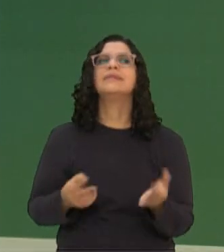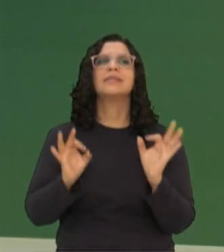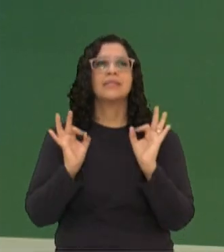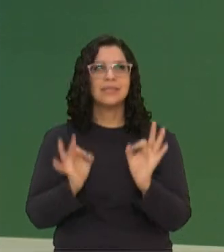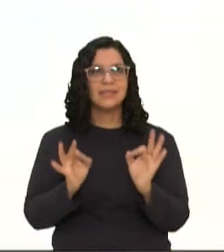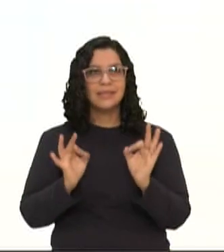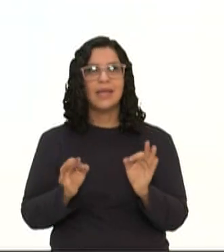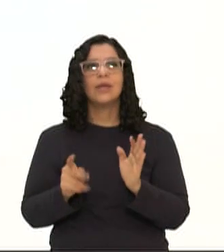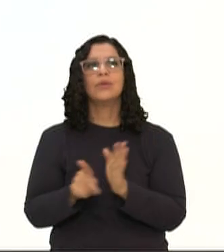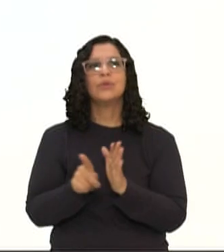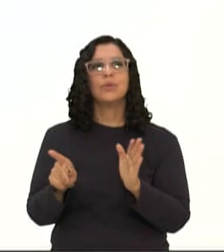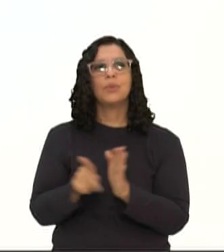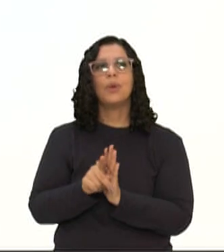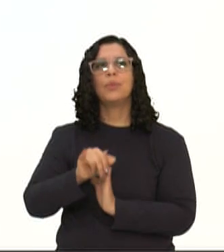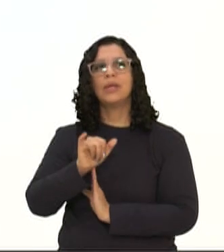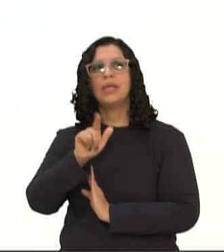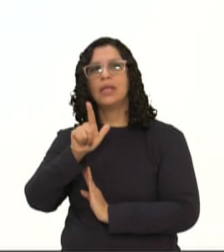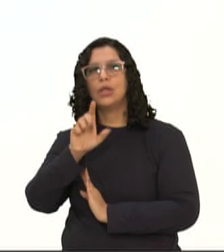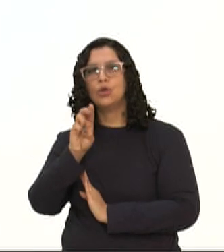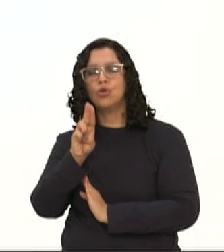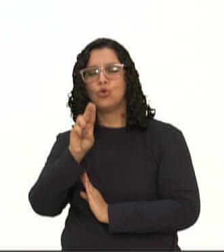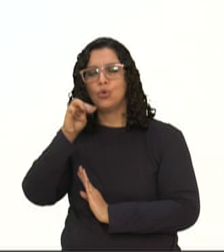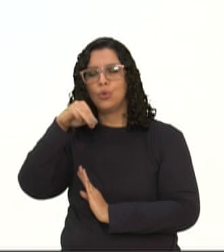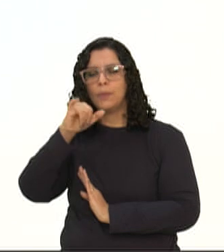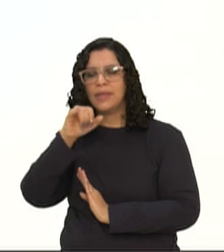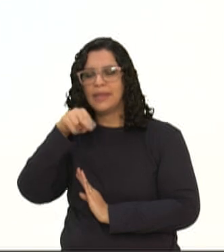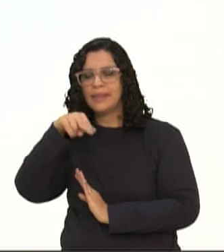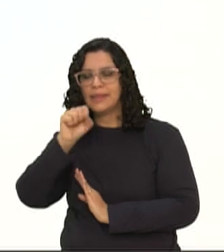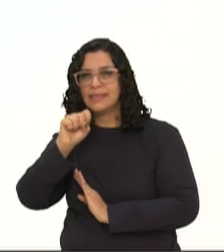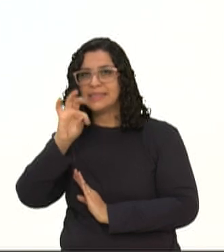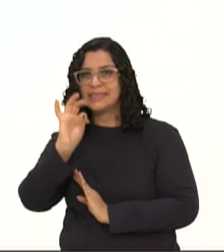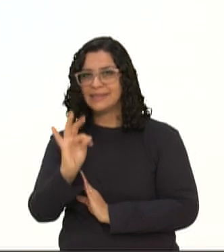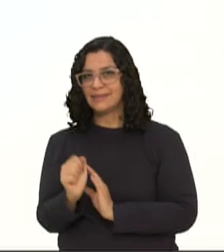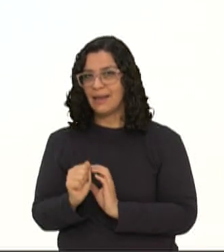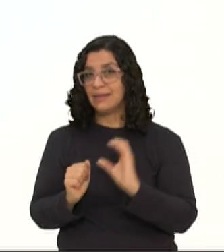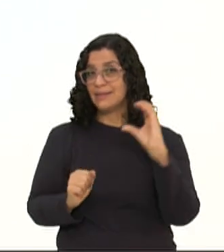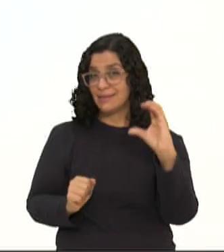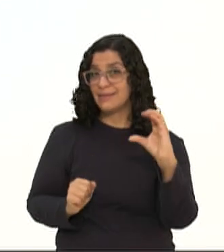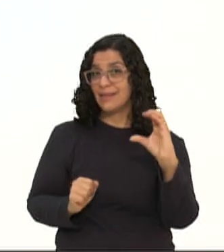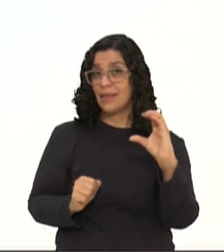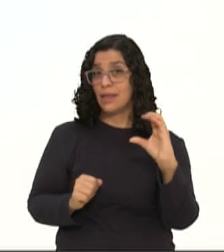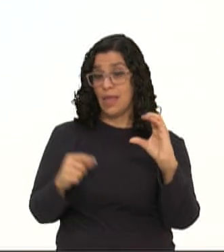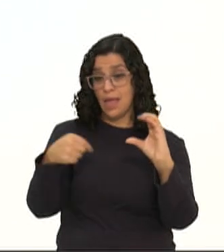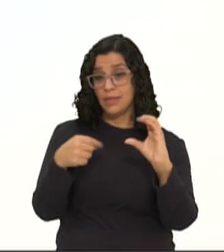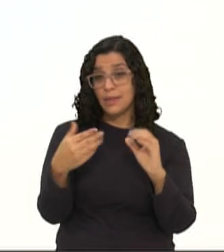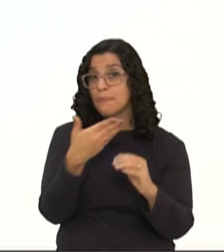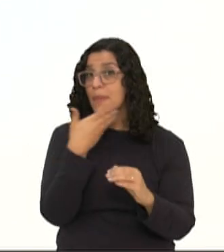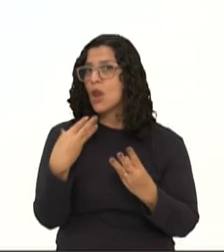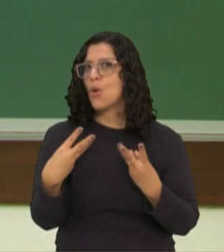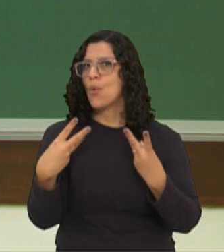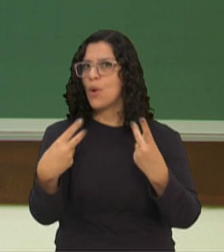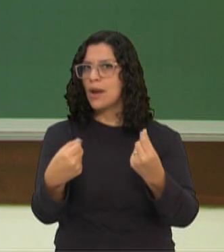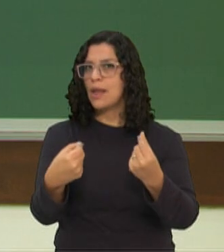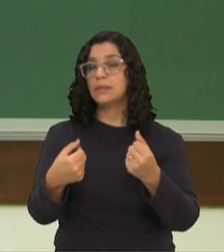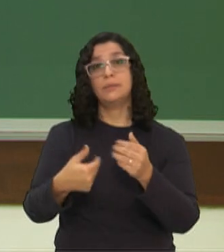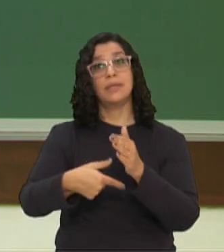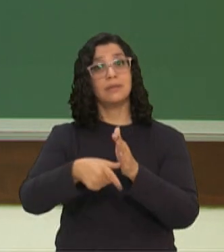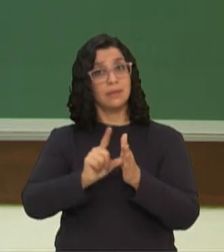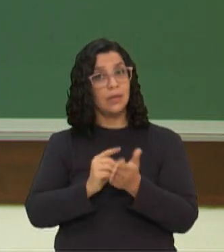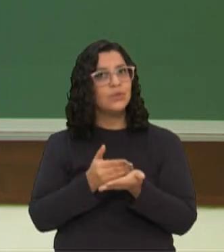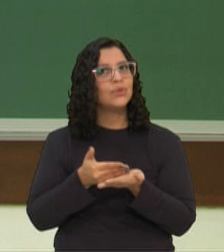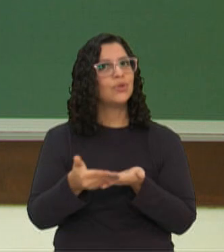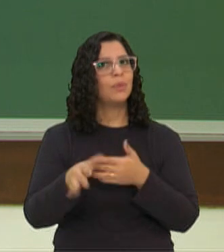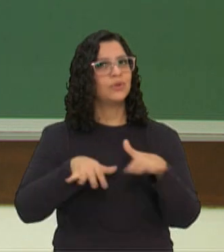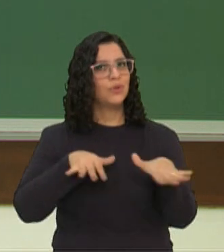pensamento iluminista. Lembre-se que o Renascimento Científico começou antes do Iluminismo. O Iluminismo, ele aprimora, ele leva mais adiante.